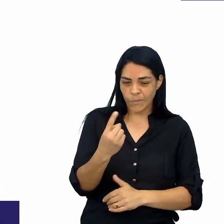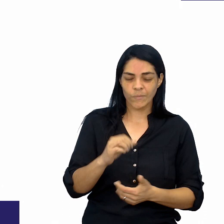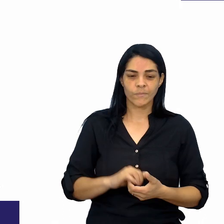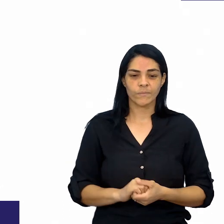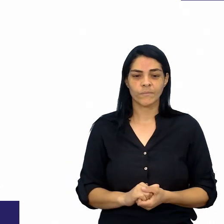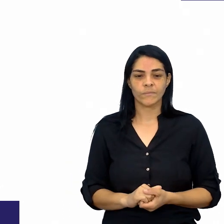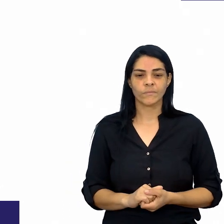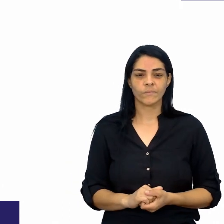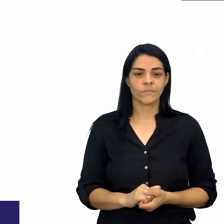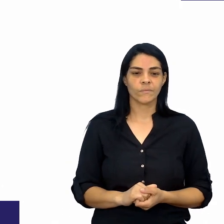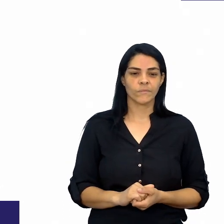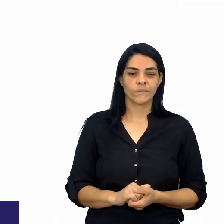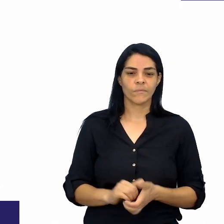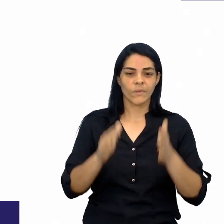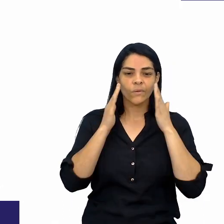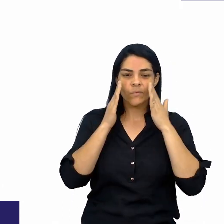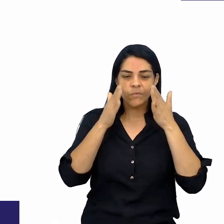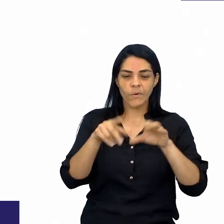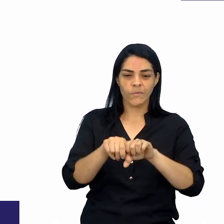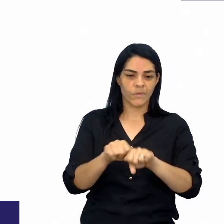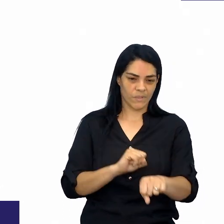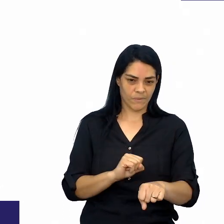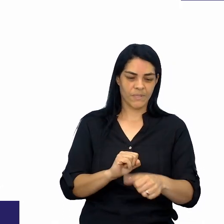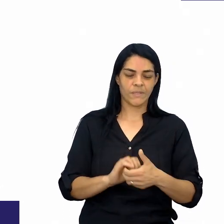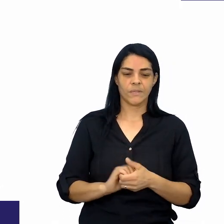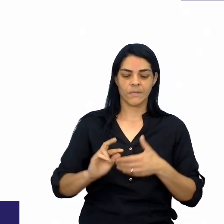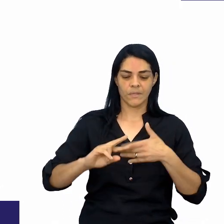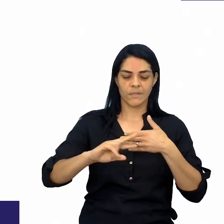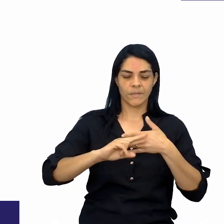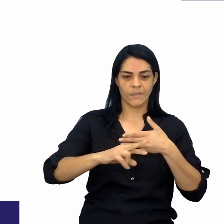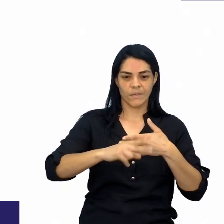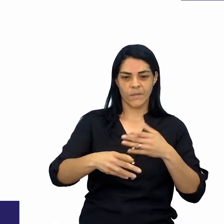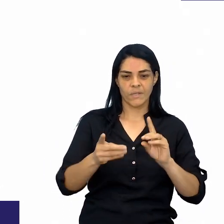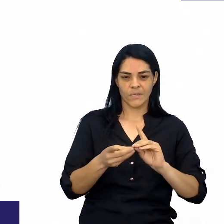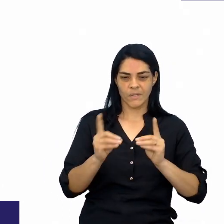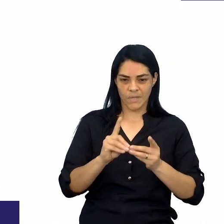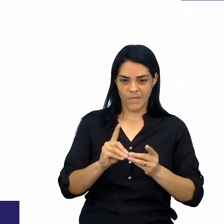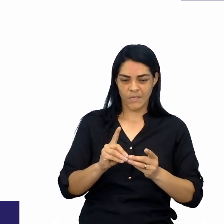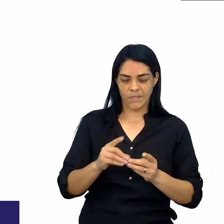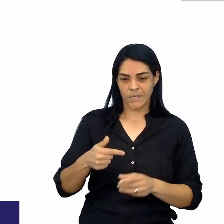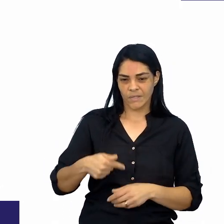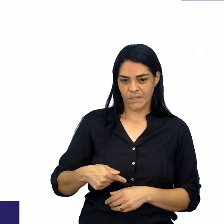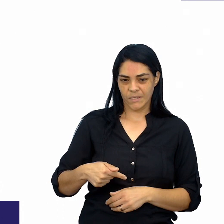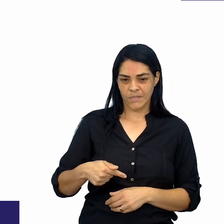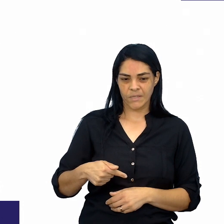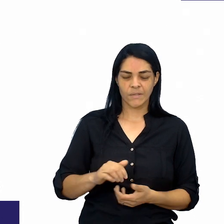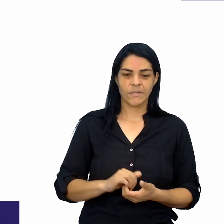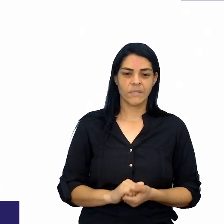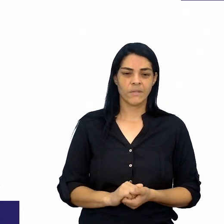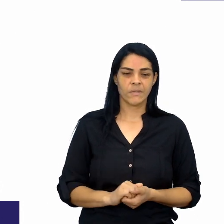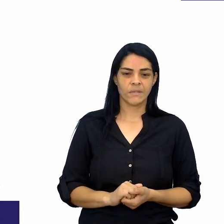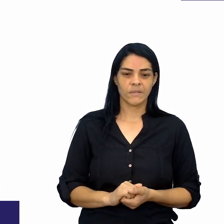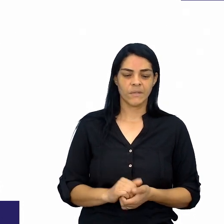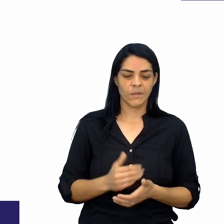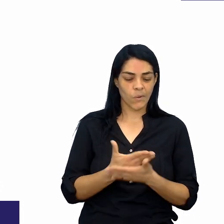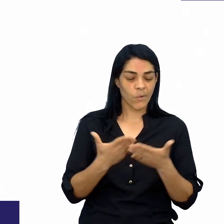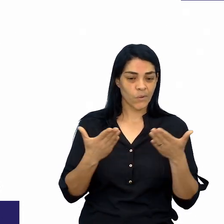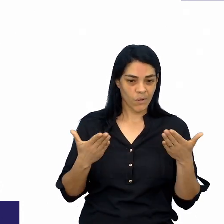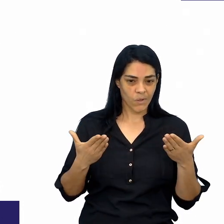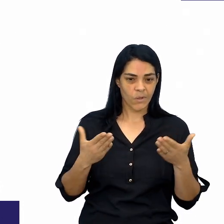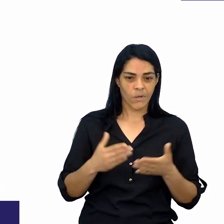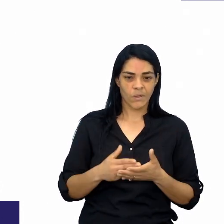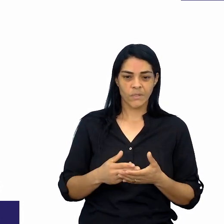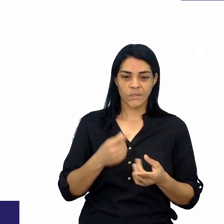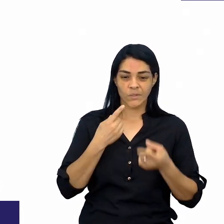No foco formativo da sequência didática 7, nós afunilamos